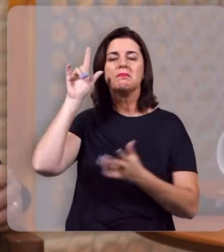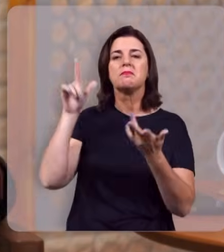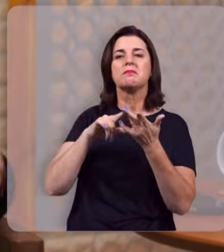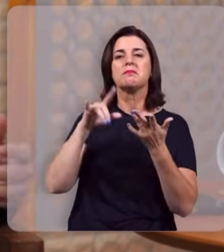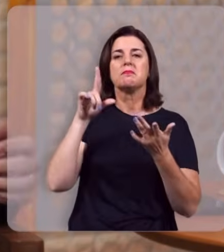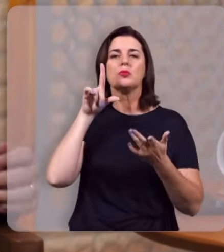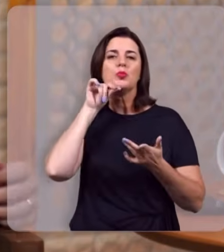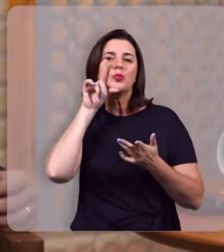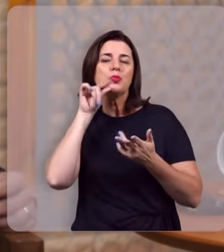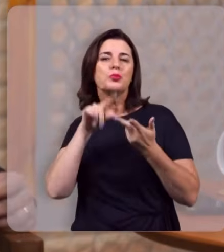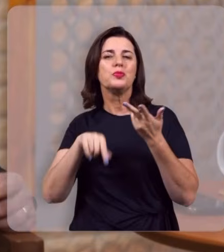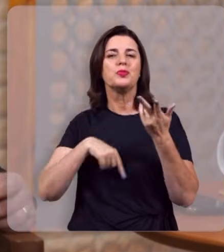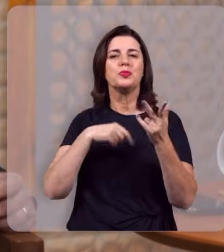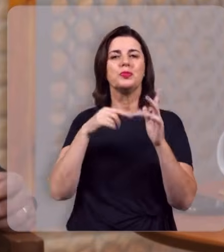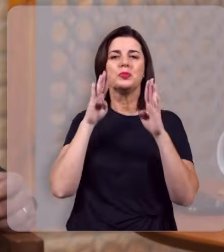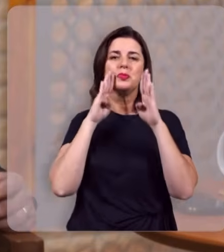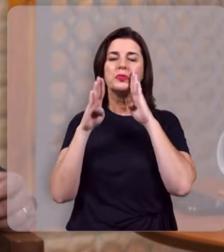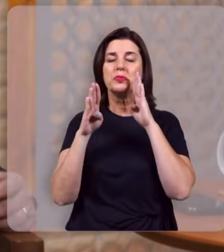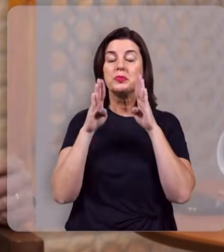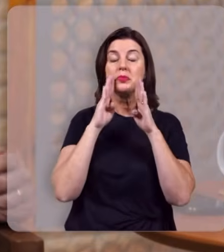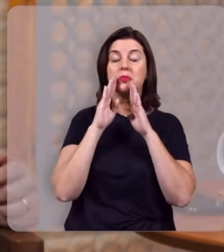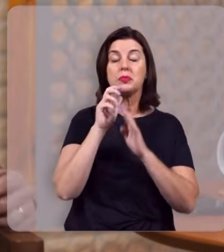no Twitter, no Facebook,